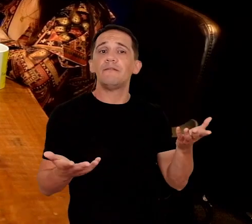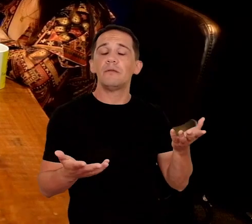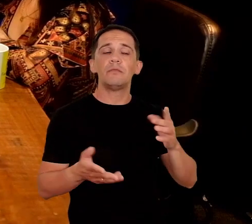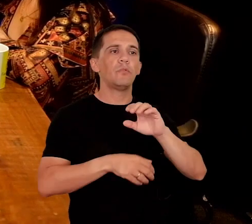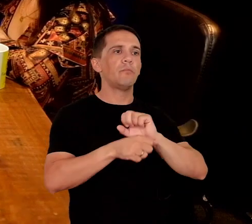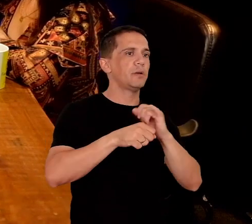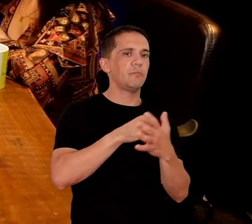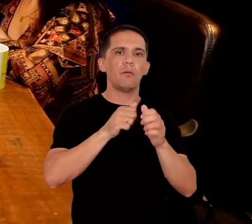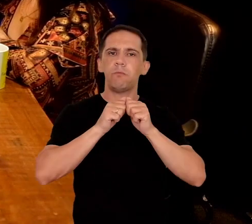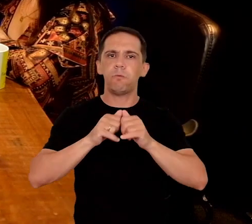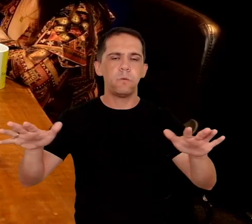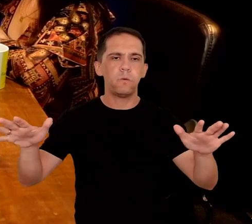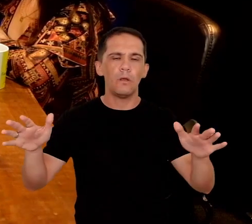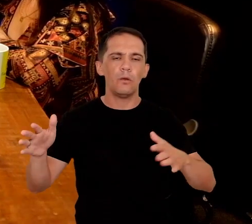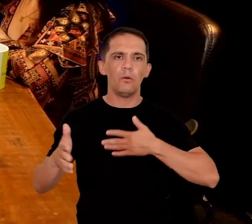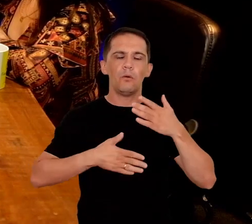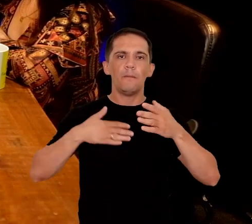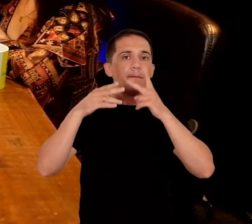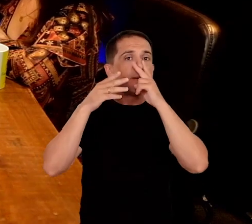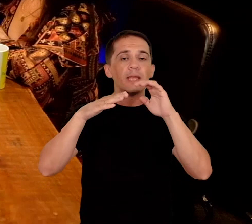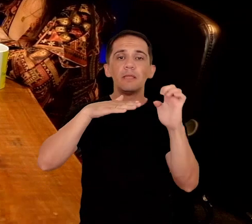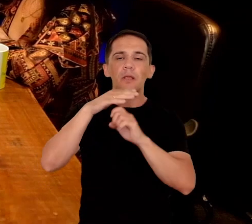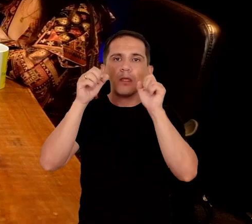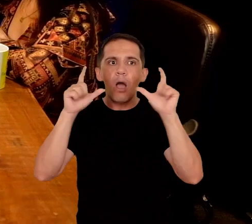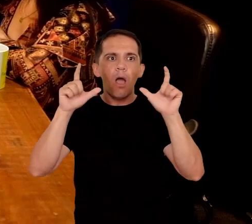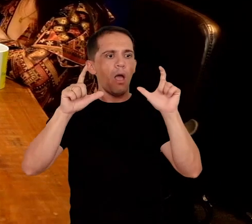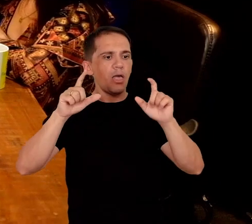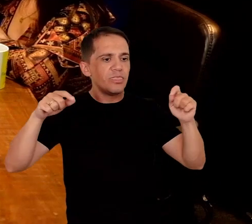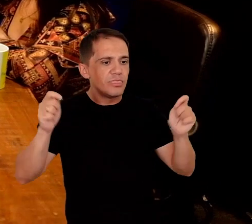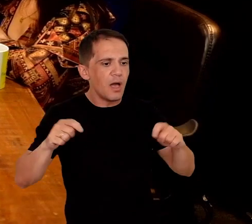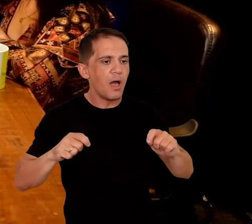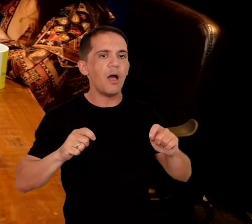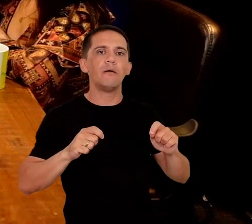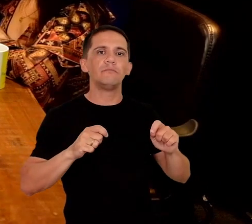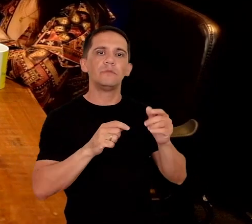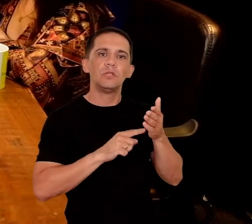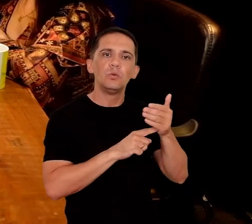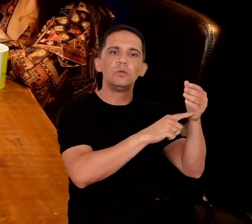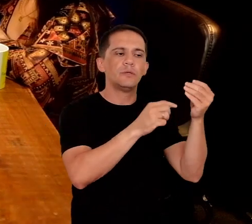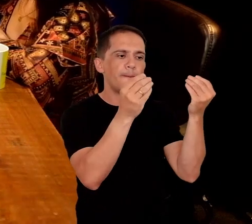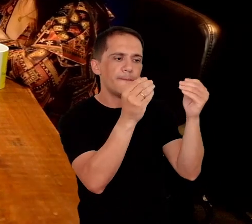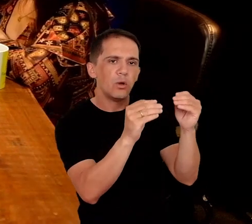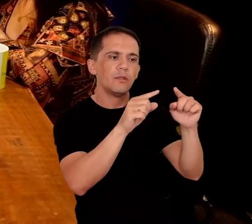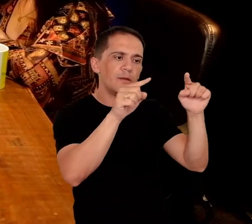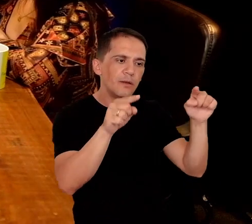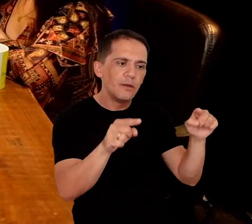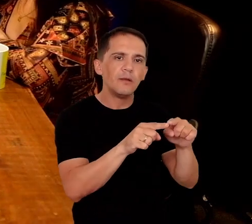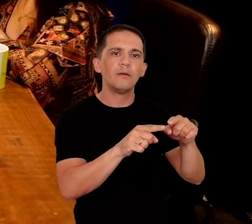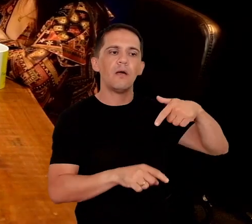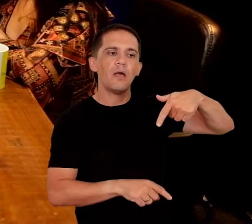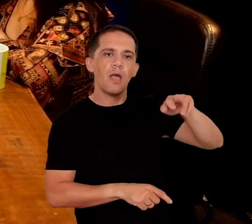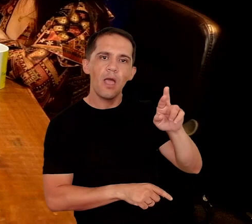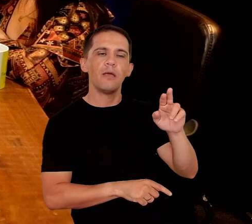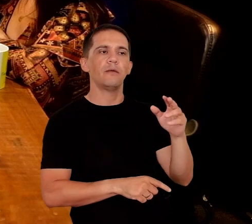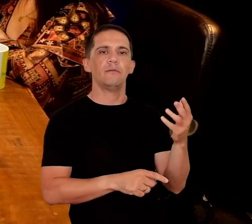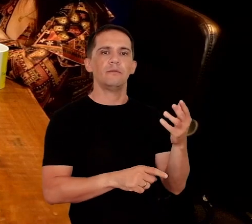que houve nessa pandemia, que todas as empresas, elas acordaram, né? E olha que os surdos antes, eles lutavam por isso. Eles, o que está passando ali?